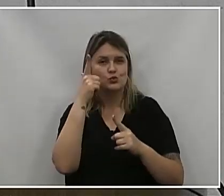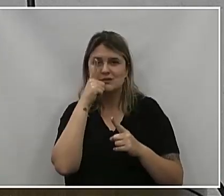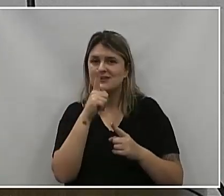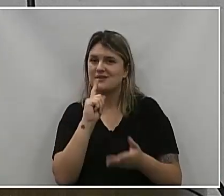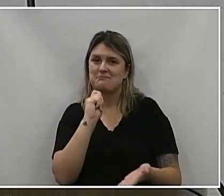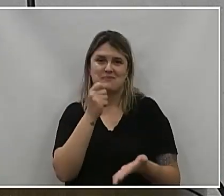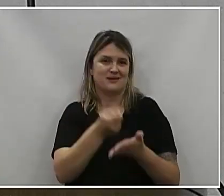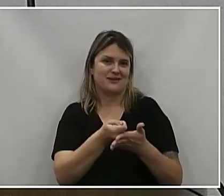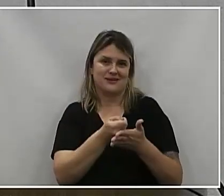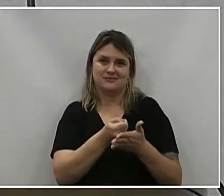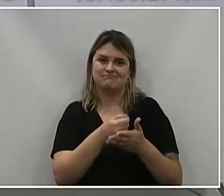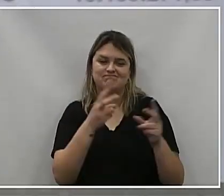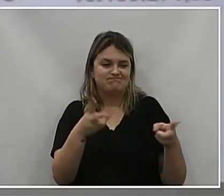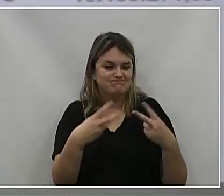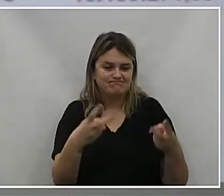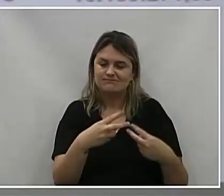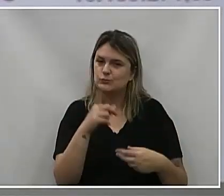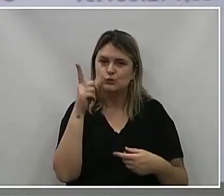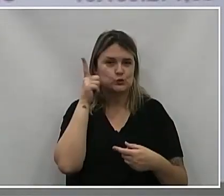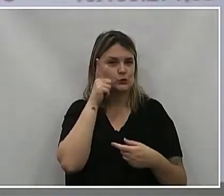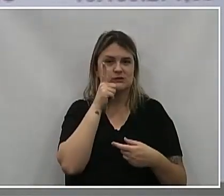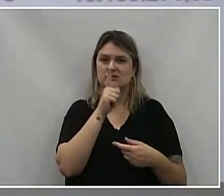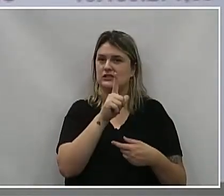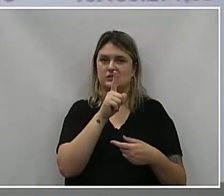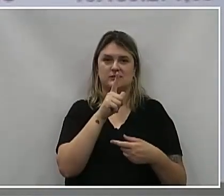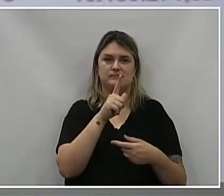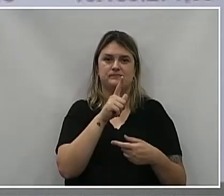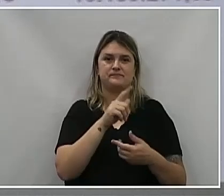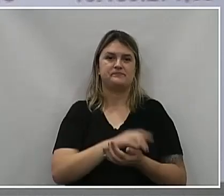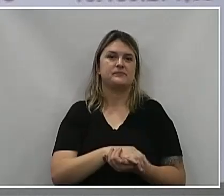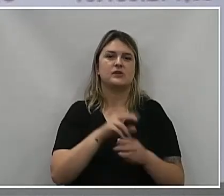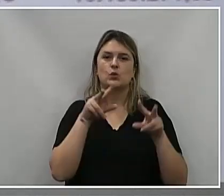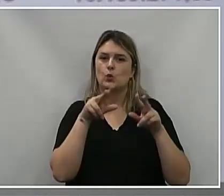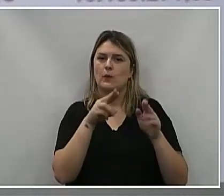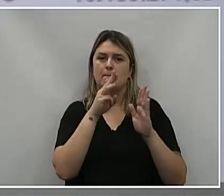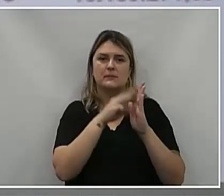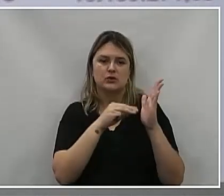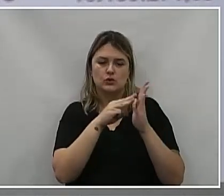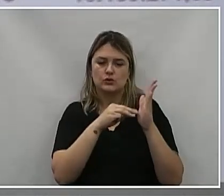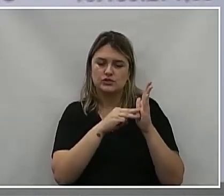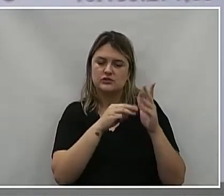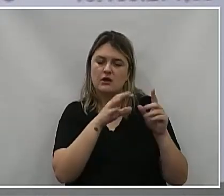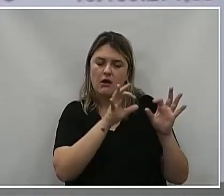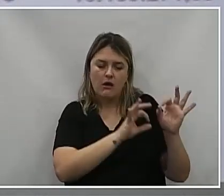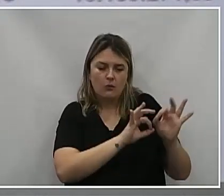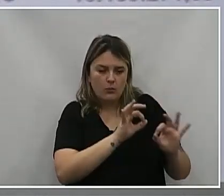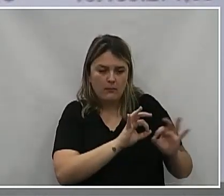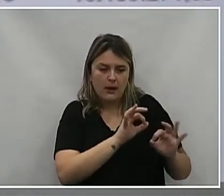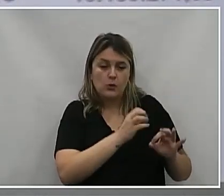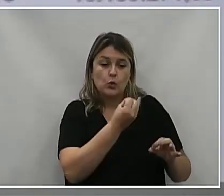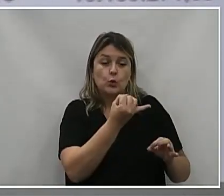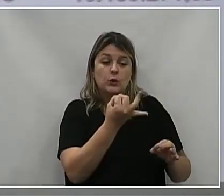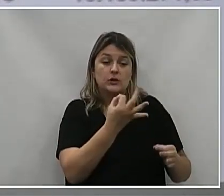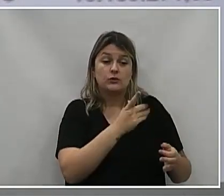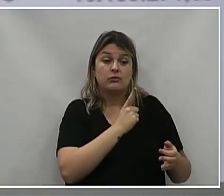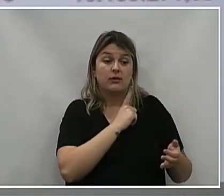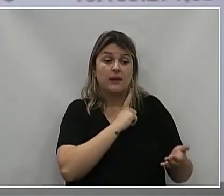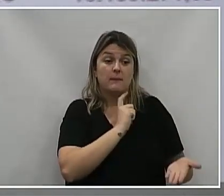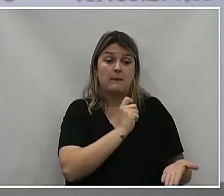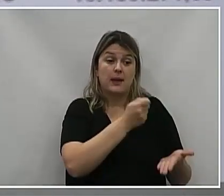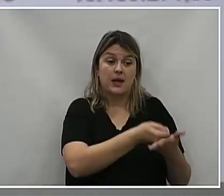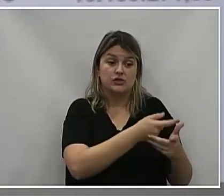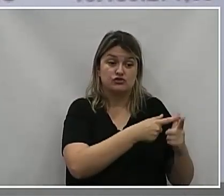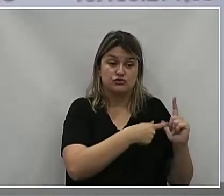arrecadados não seriam suficientes. Isso fazendo correção, mesma metodologia de correção para a receita e para o desembolso,